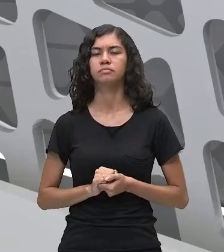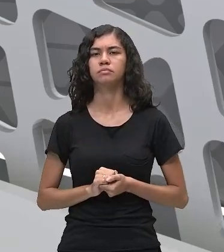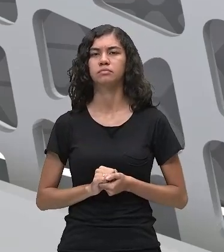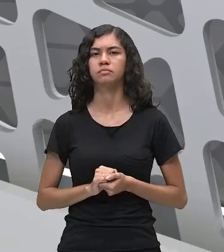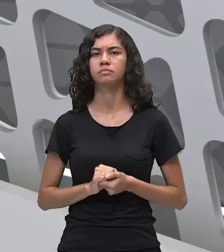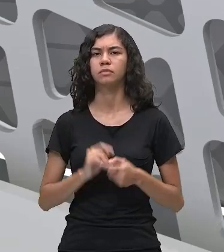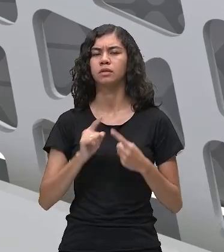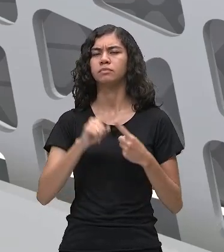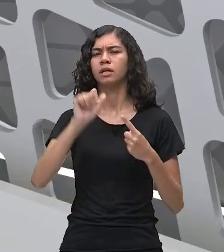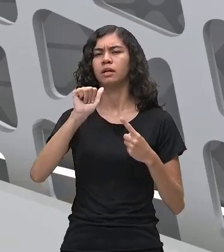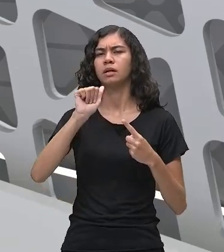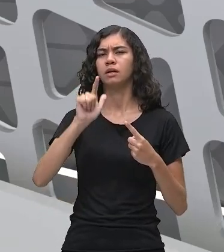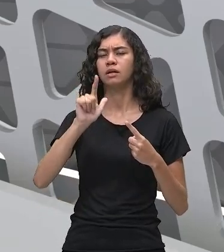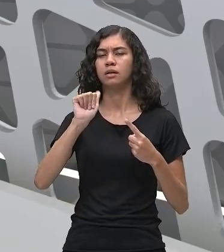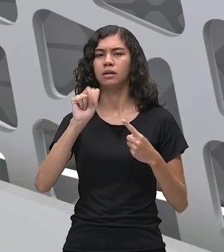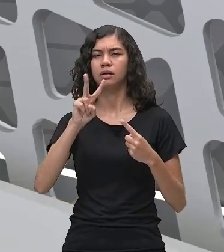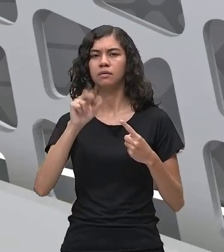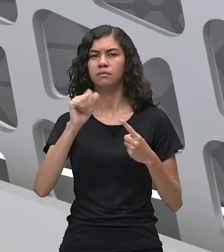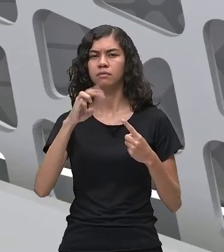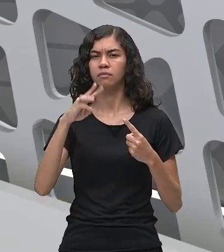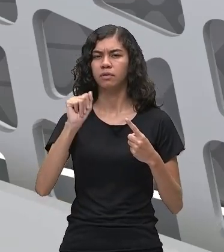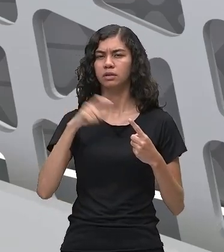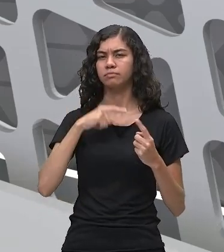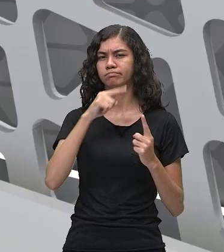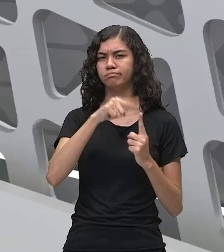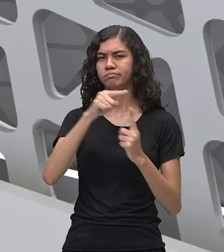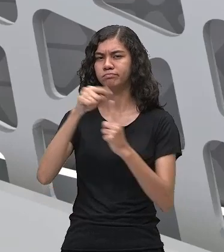sua vez, elas são de 3 tipos.